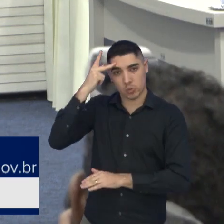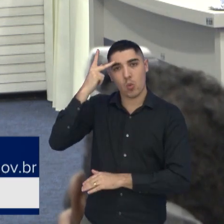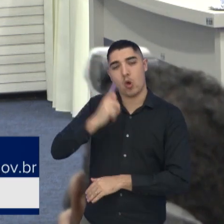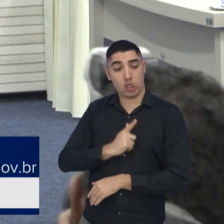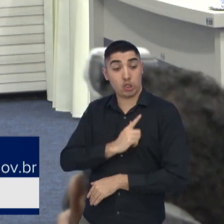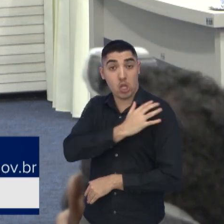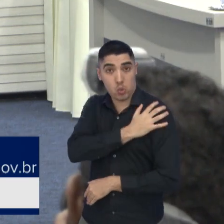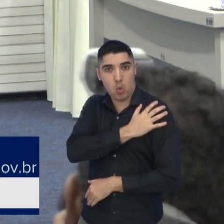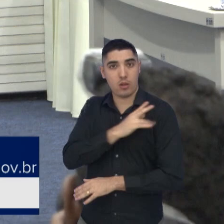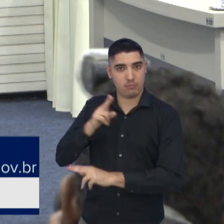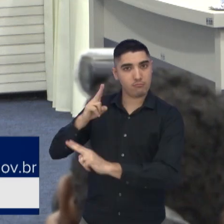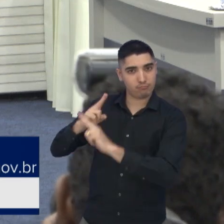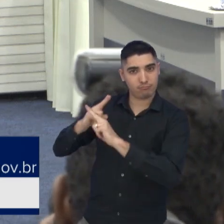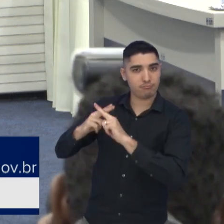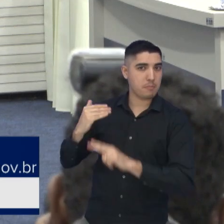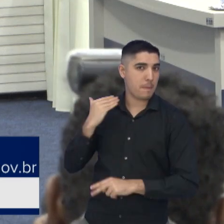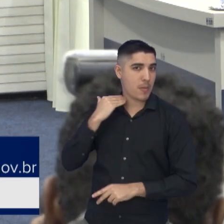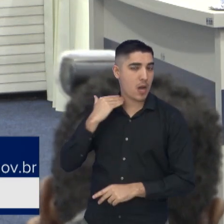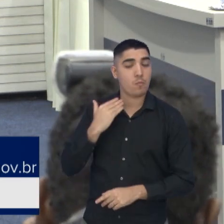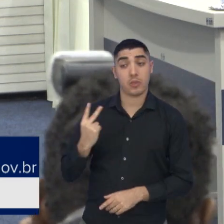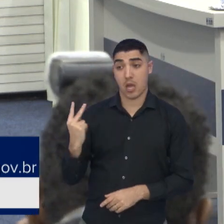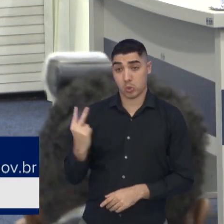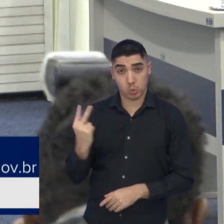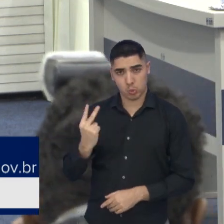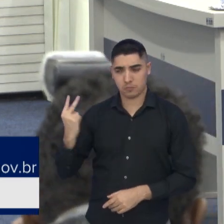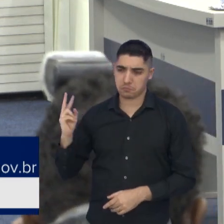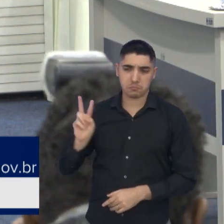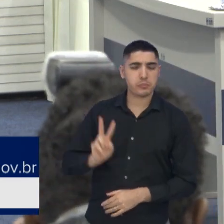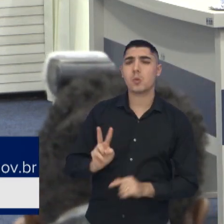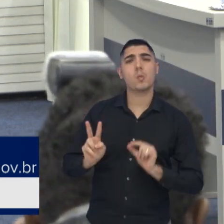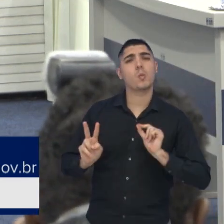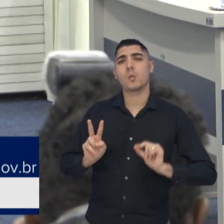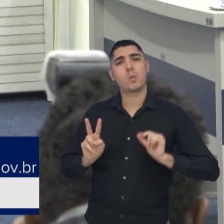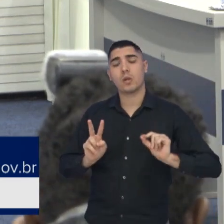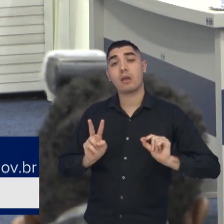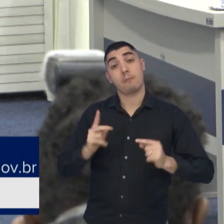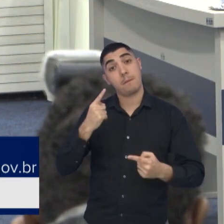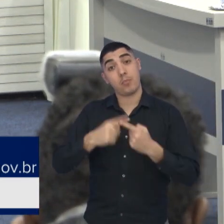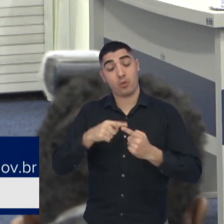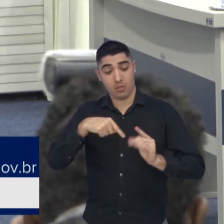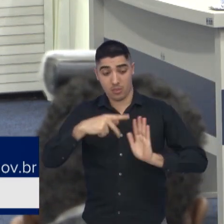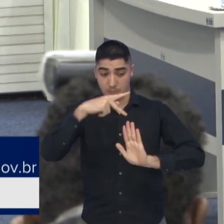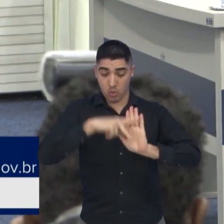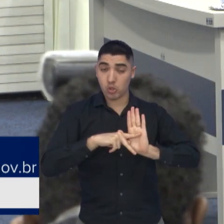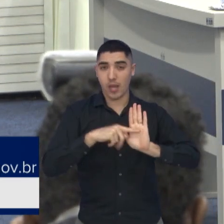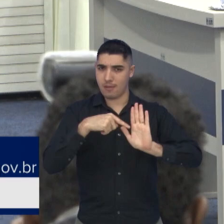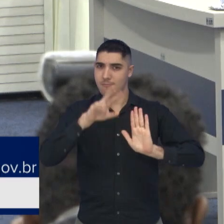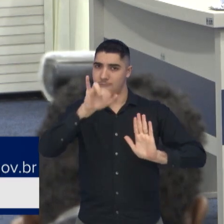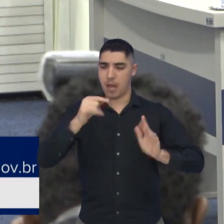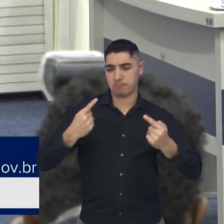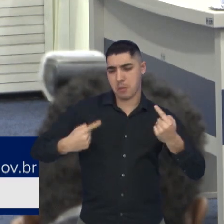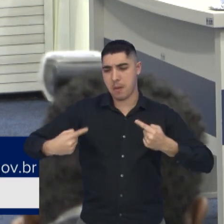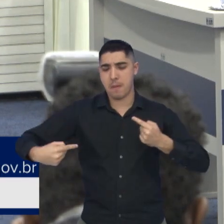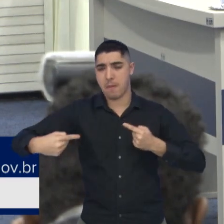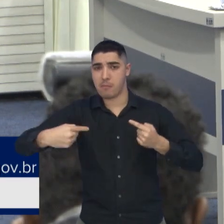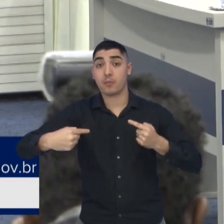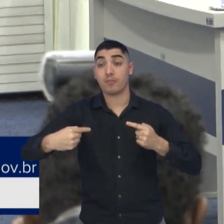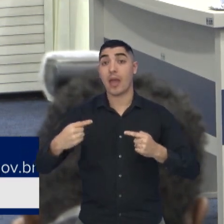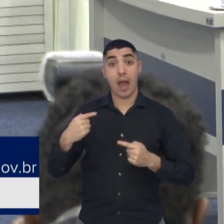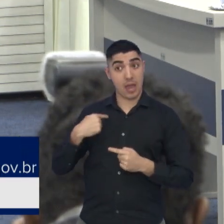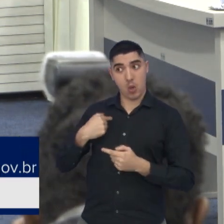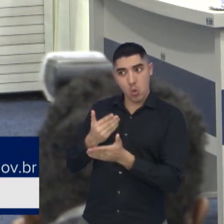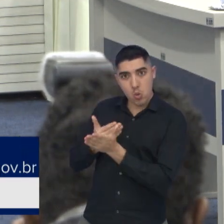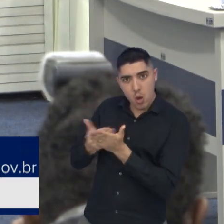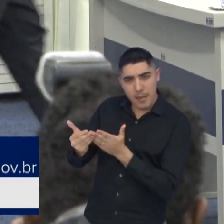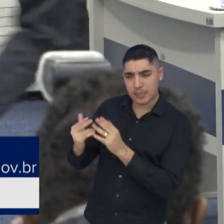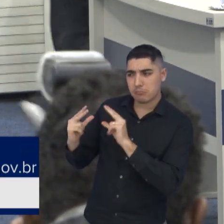Caixa, elas estão vindo aqui para discutir um projeto bastante importante e foi a partir da conversa com